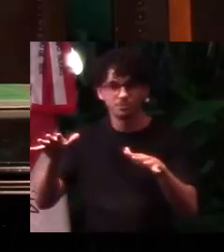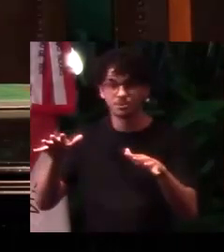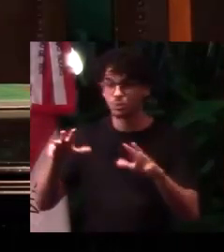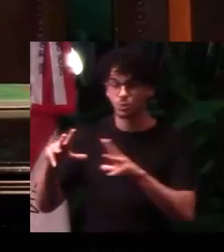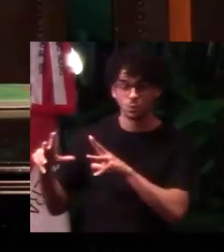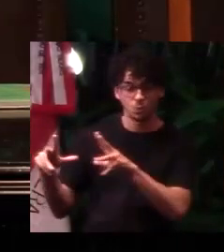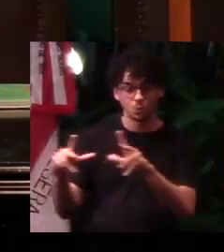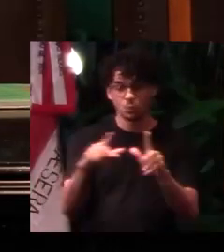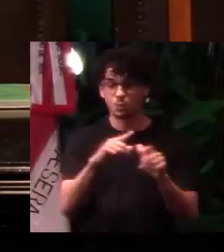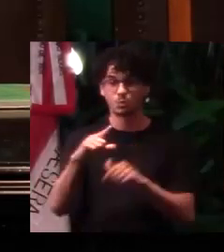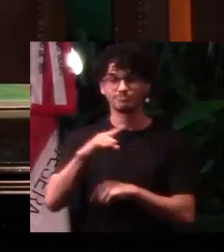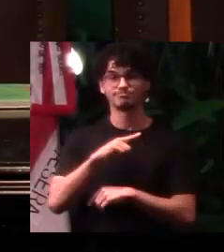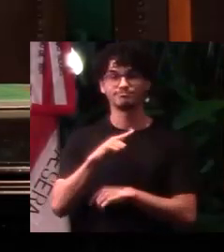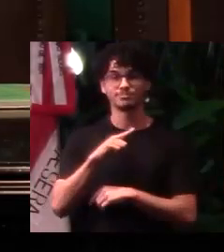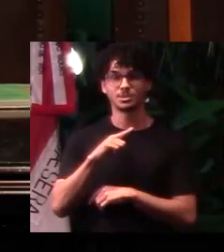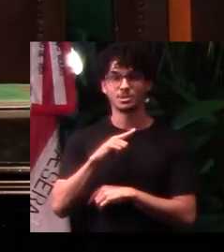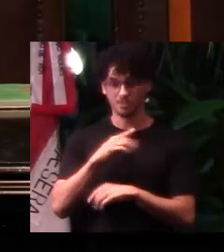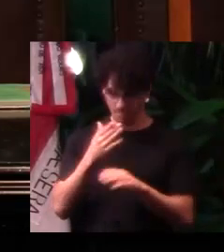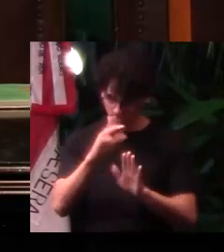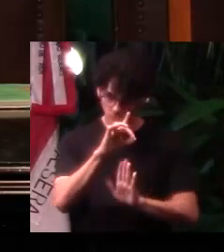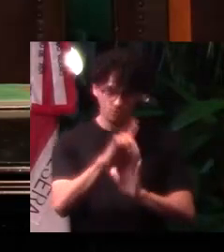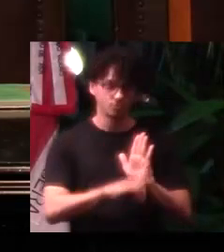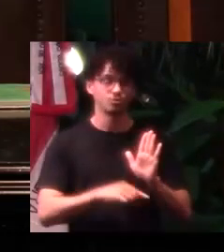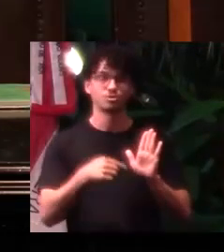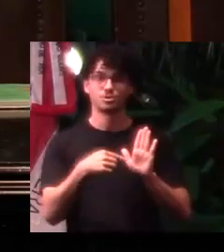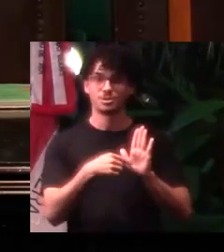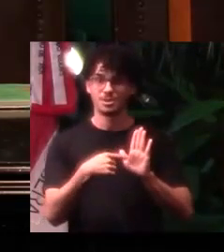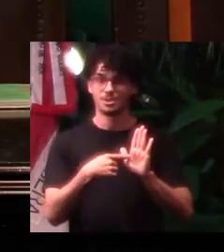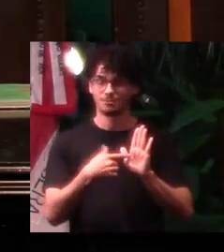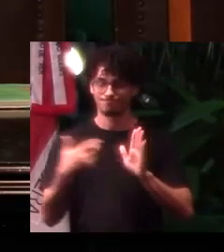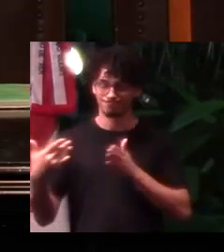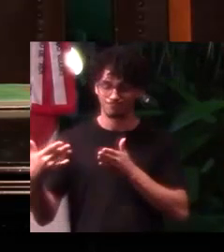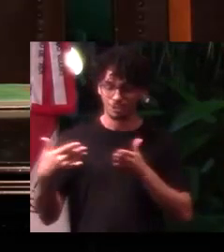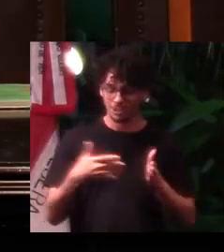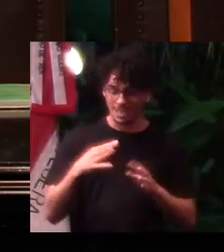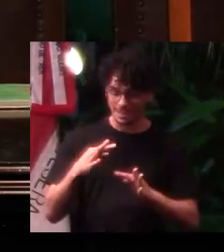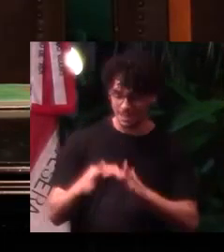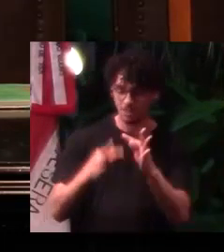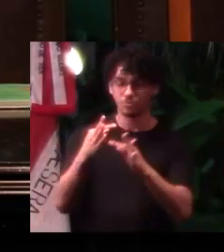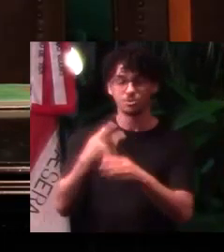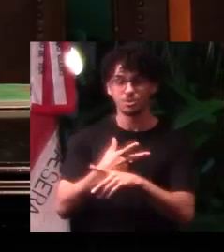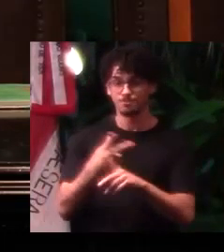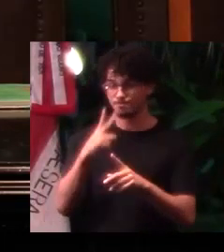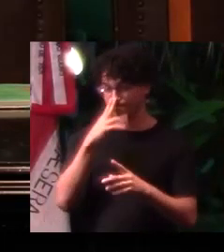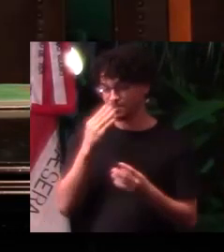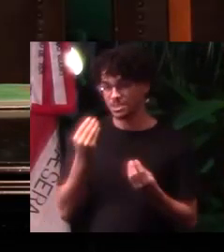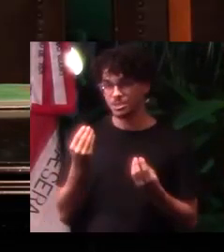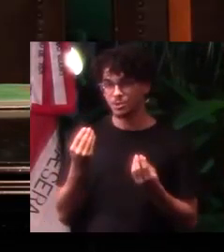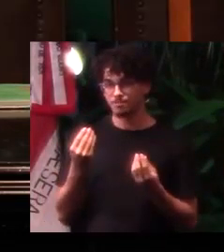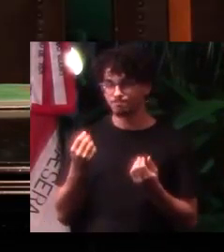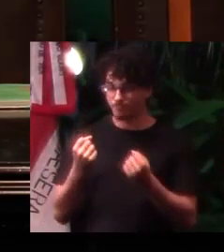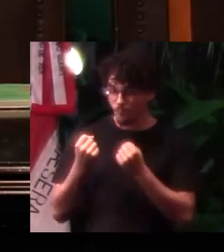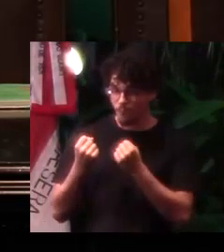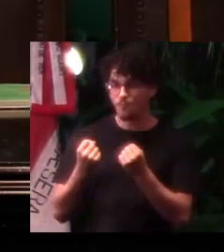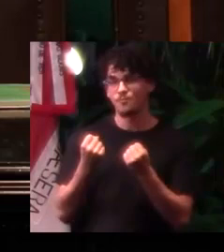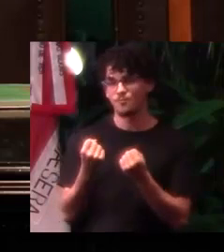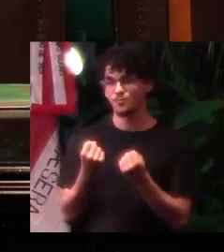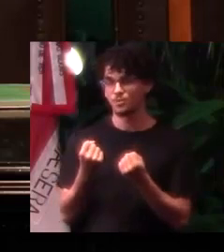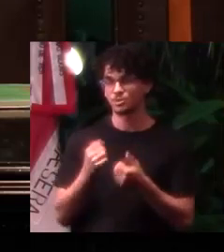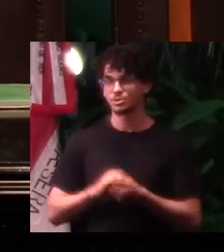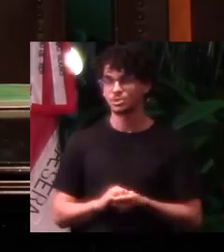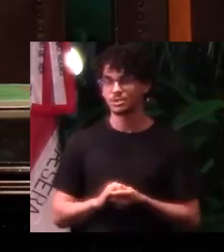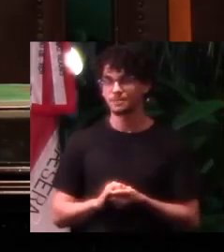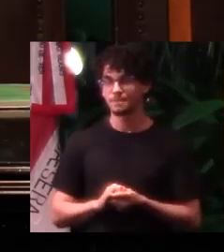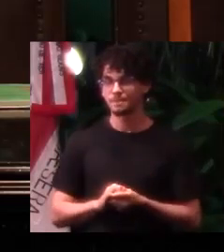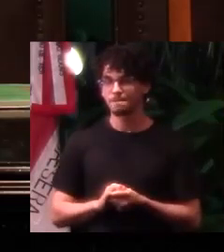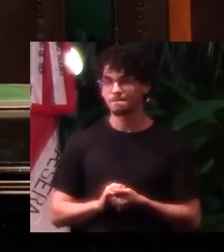os campos, e no direito entra com um impacto muito veemente, muito pungente.